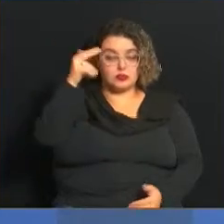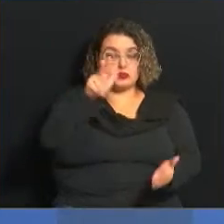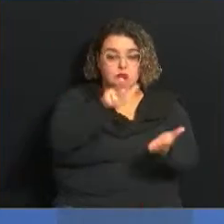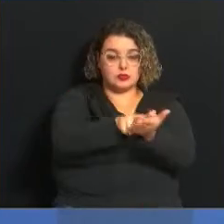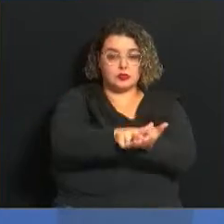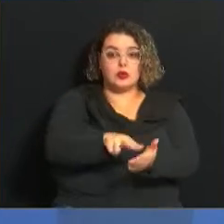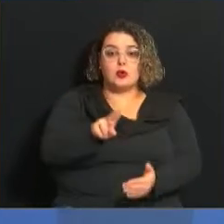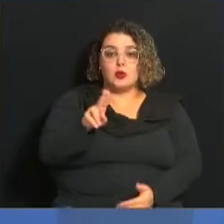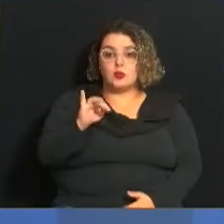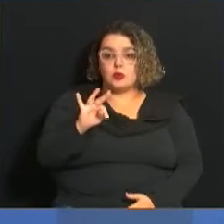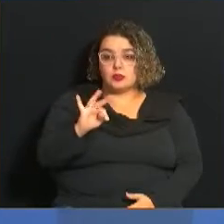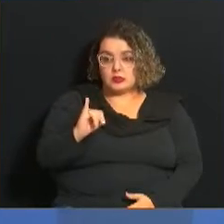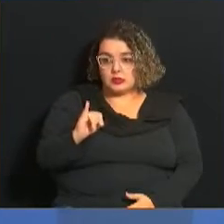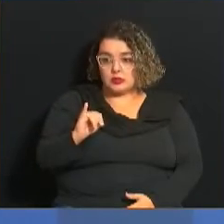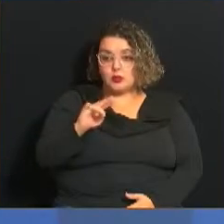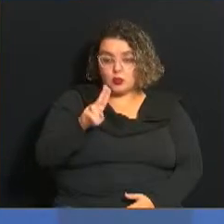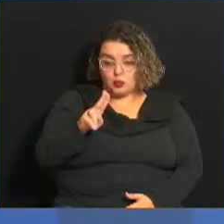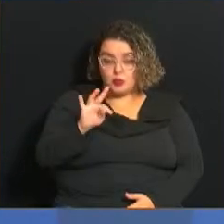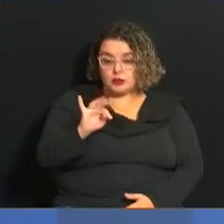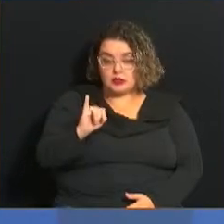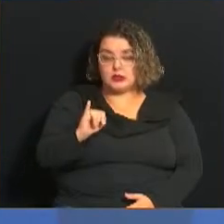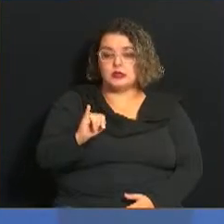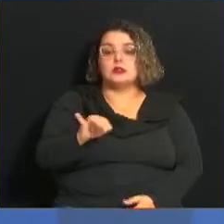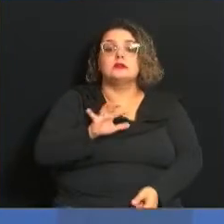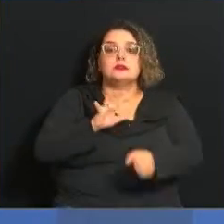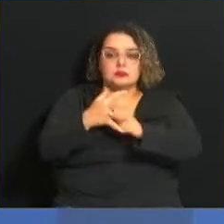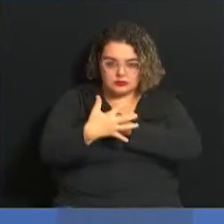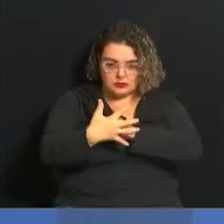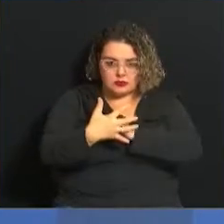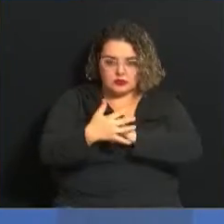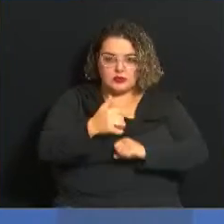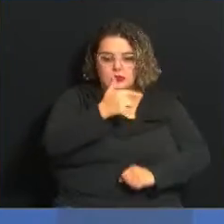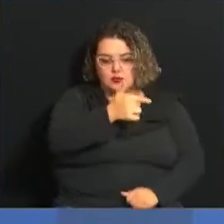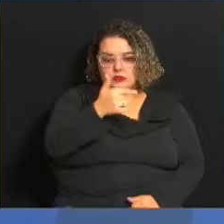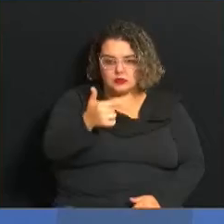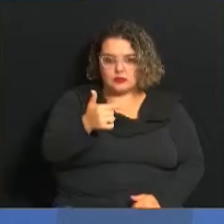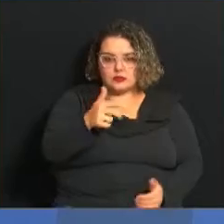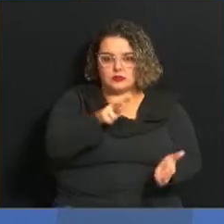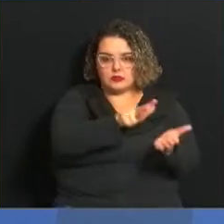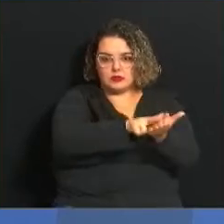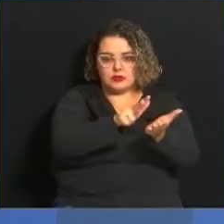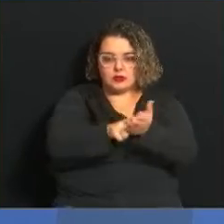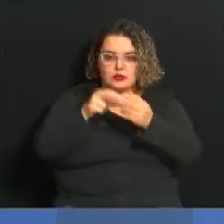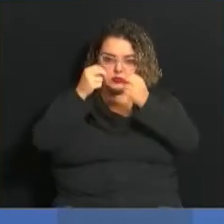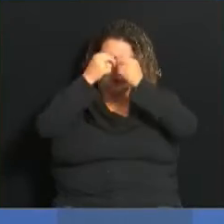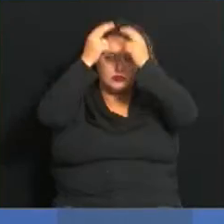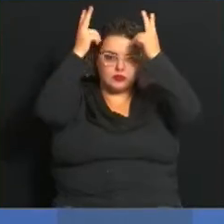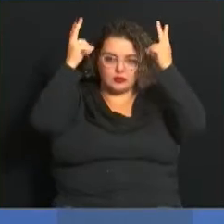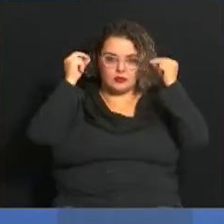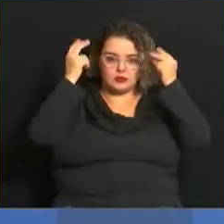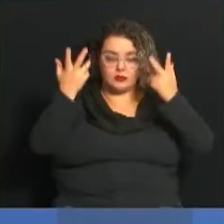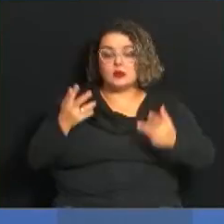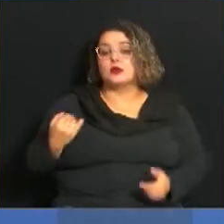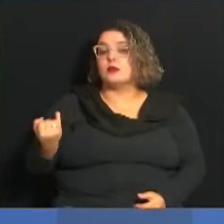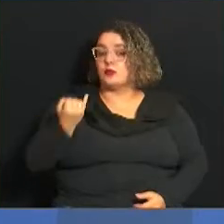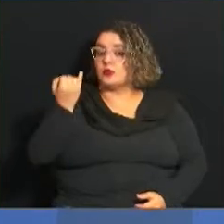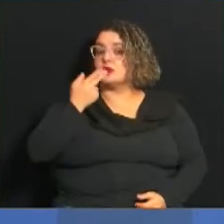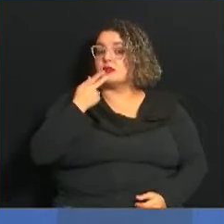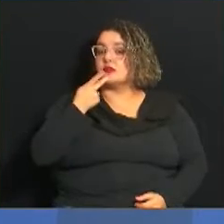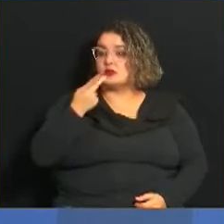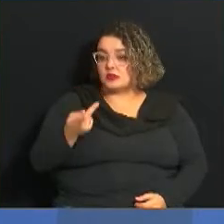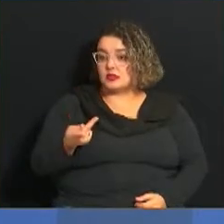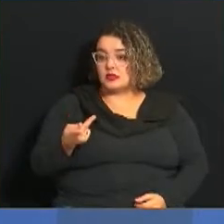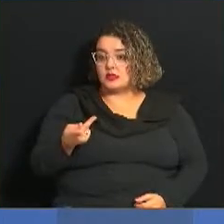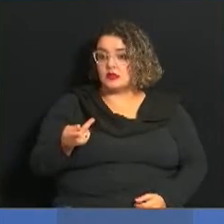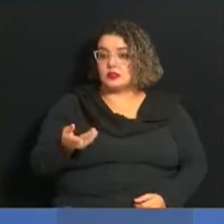UTI devido à Covid-19 e 22 estão em leitos de enfermaria. Importante salientar, esses dias a gente falava,